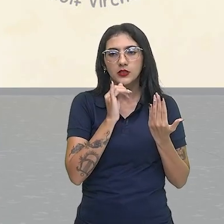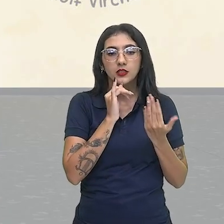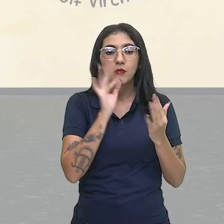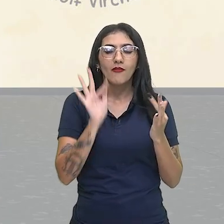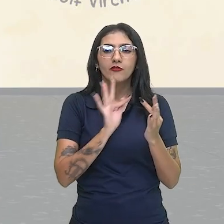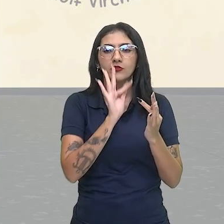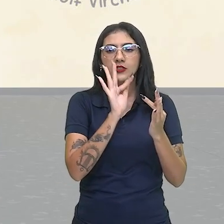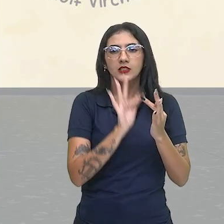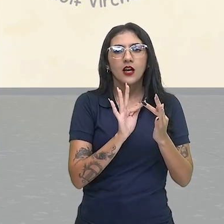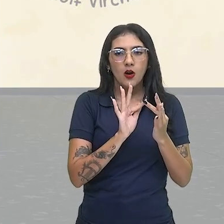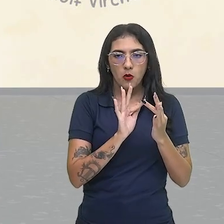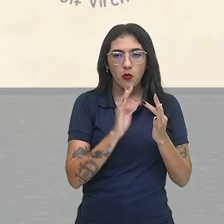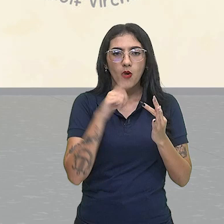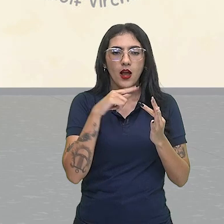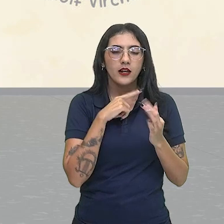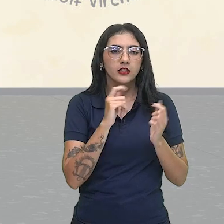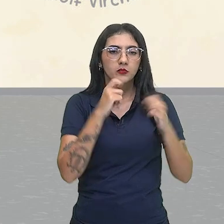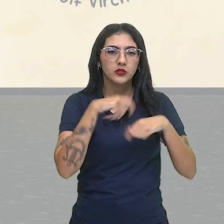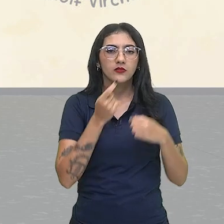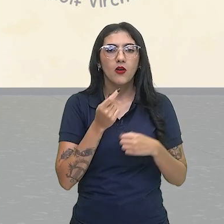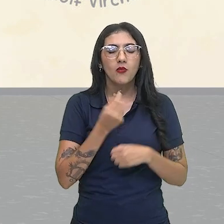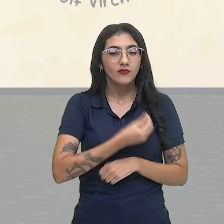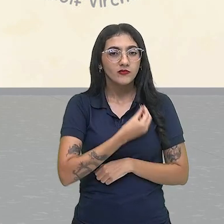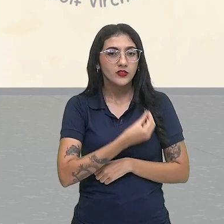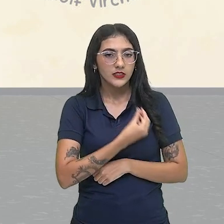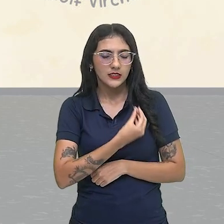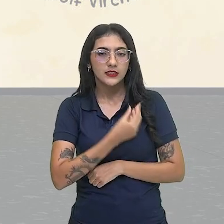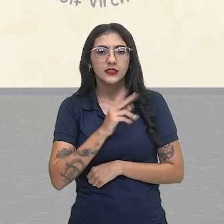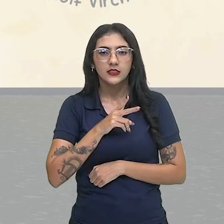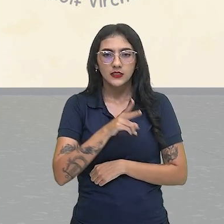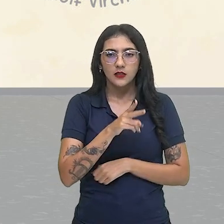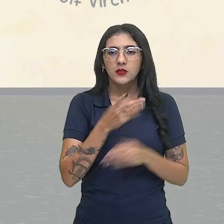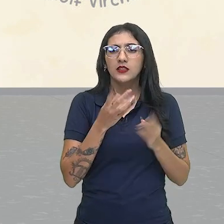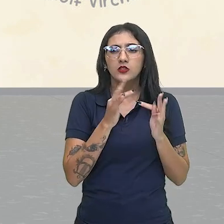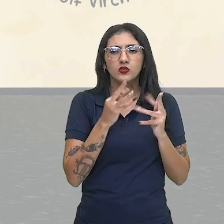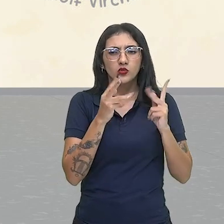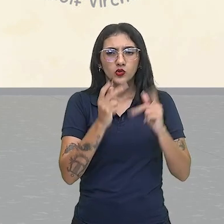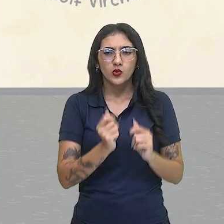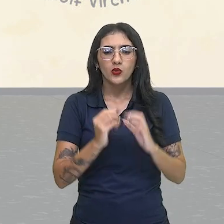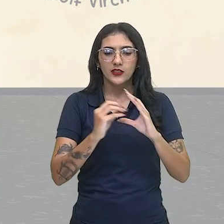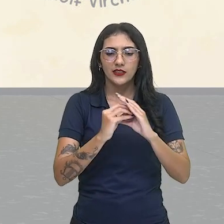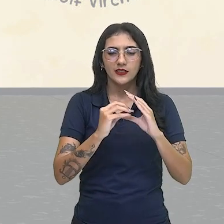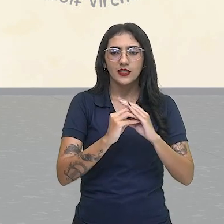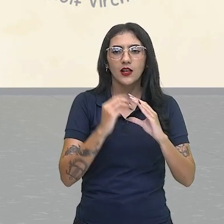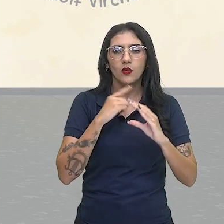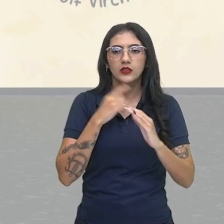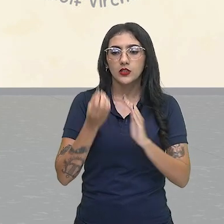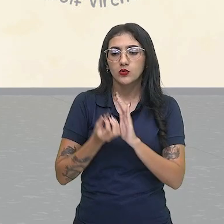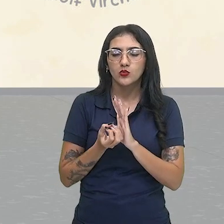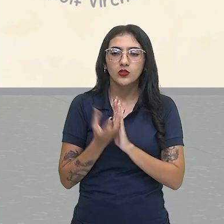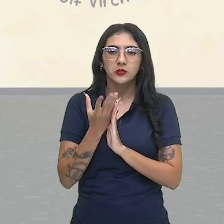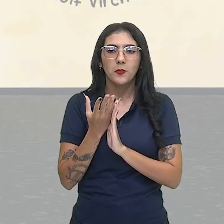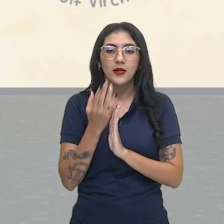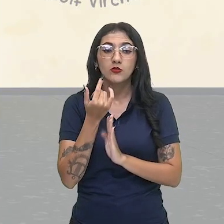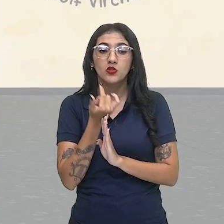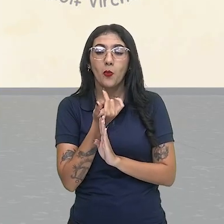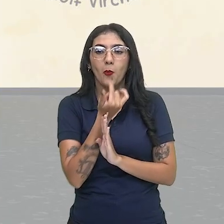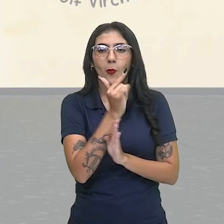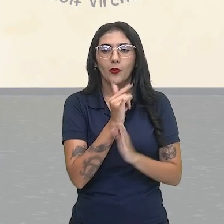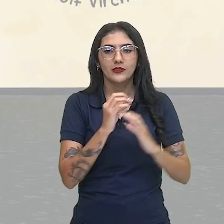função, aquilo como ela garante a sua sobrevivência, e que toda célula, ela se origina de outra célula